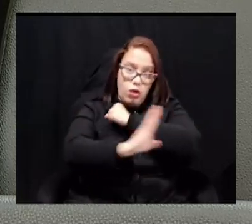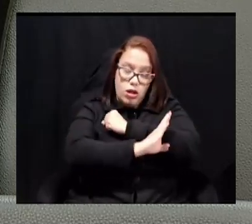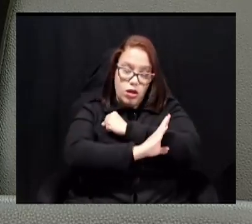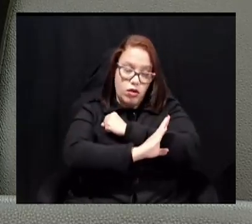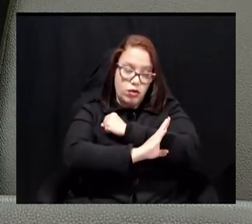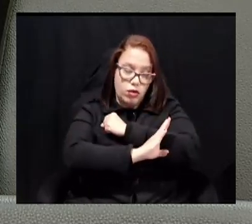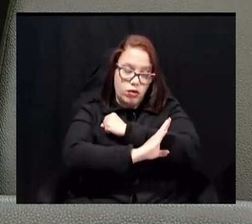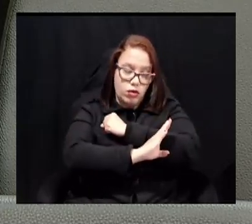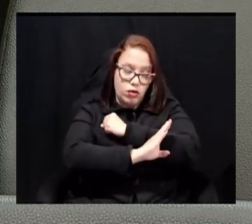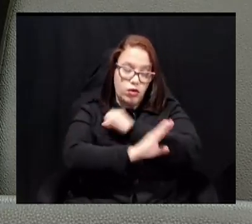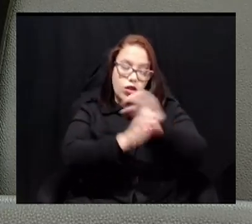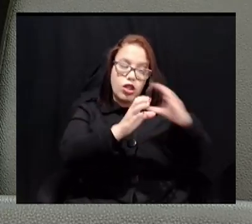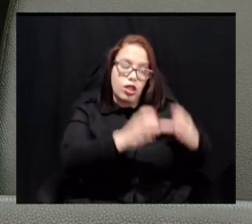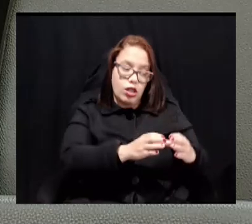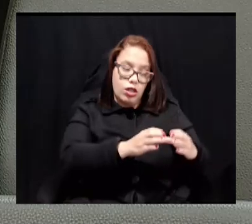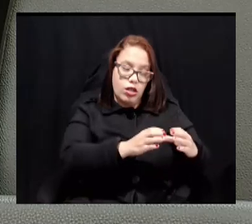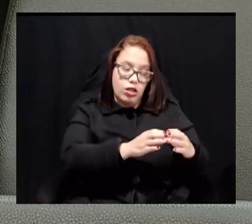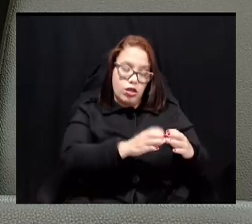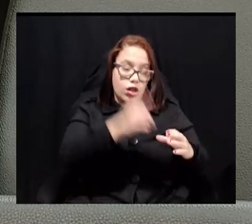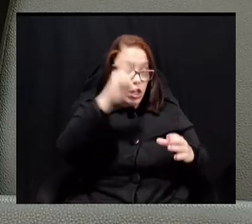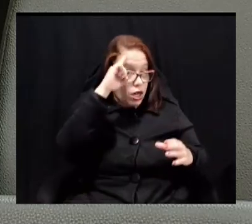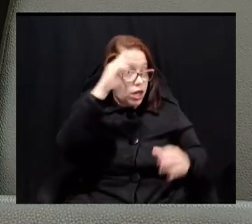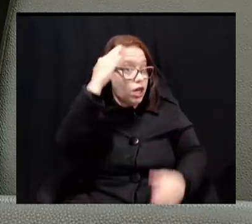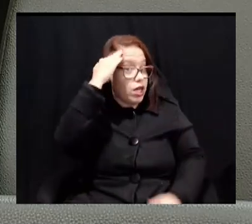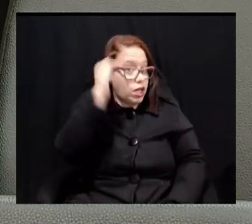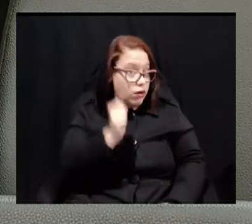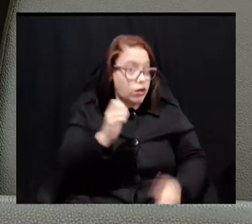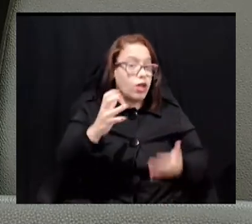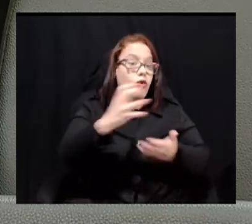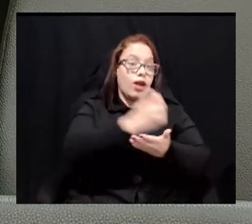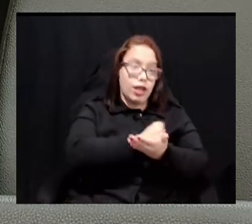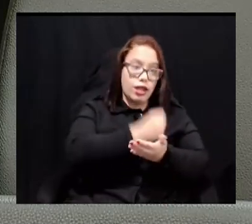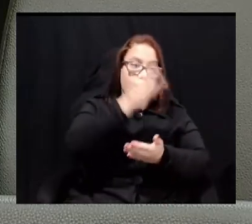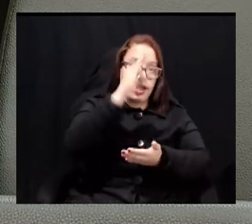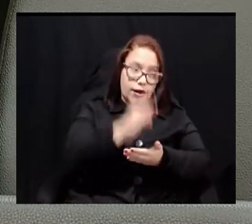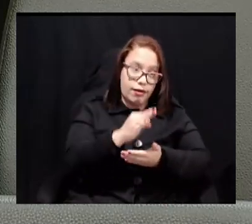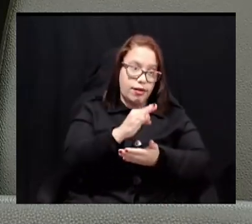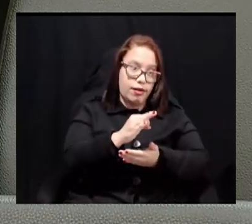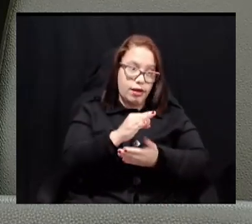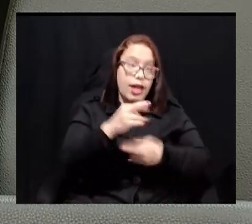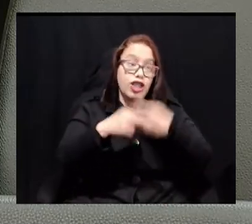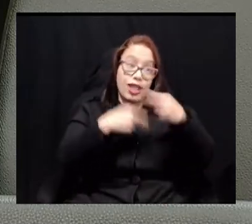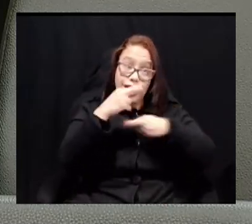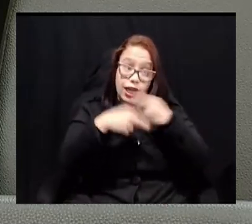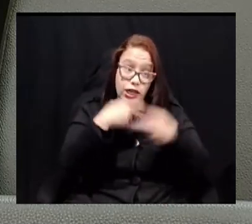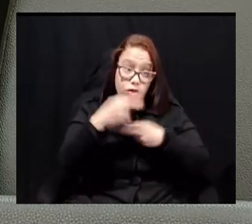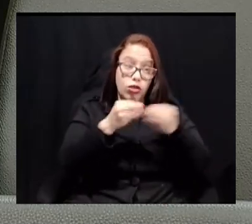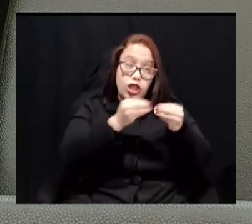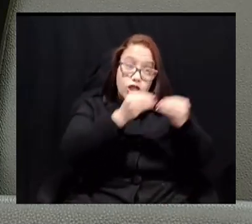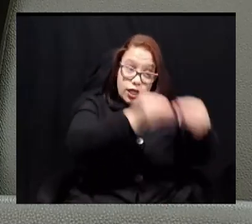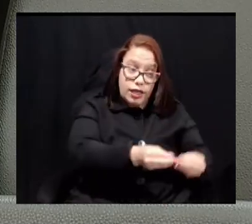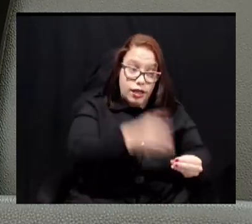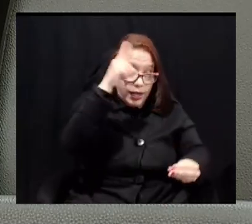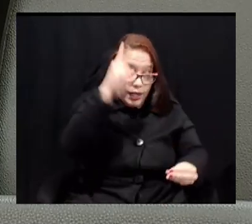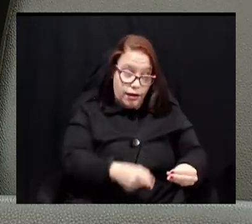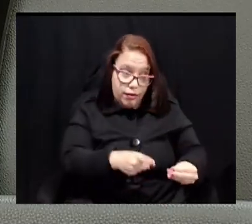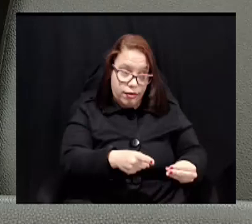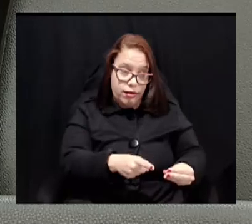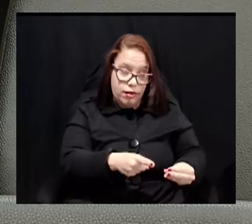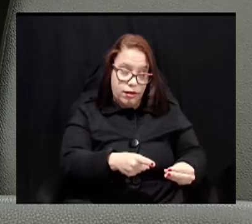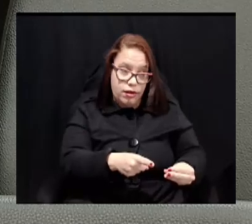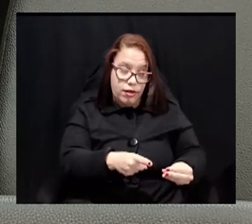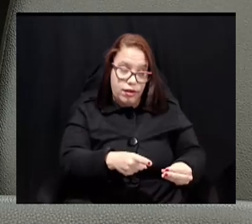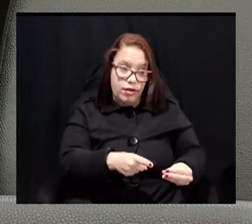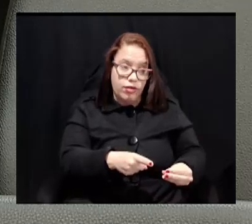ali. Naquele determinado dia ela sabe que vai ter coleta de recicláveis, então ela deixa naquele dia o reciclável. Quando tem a coleta de lixo comum,